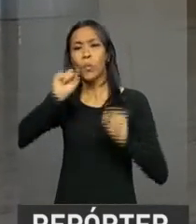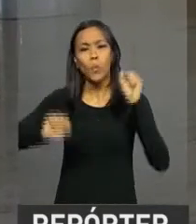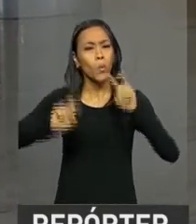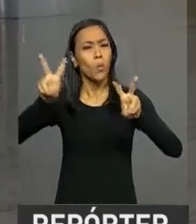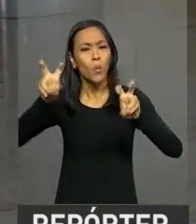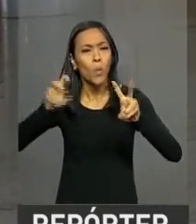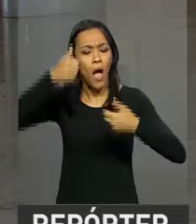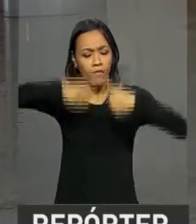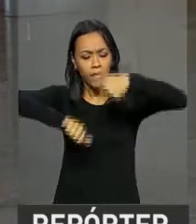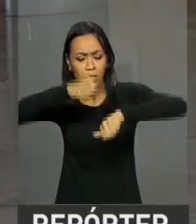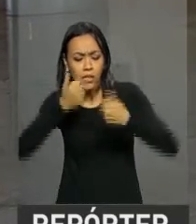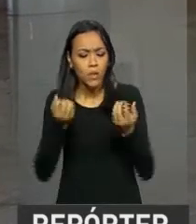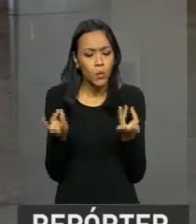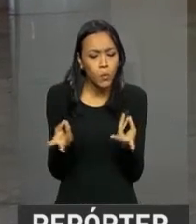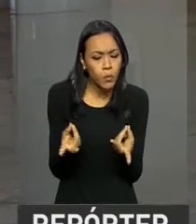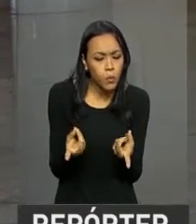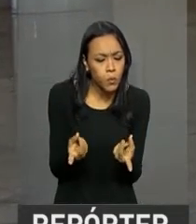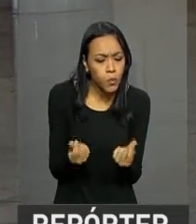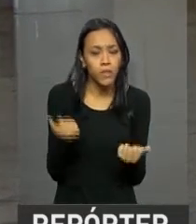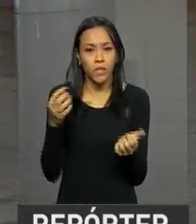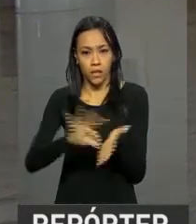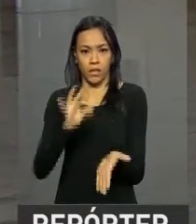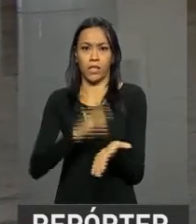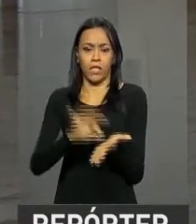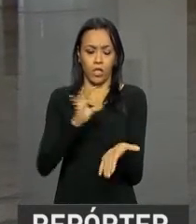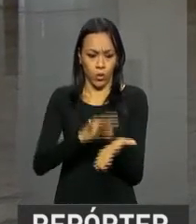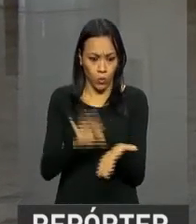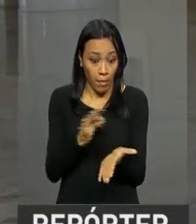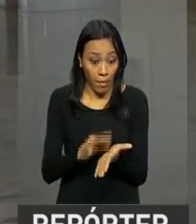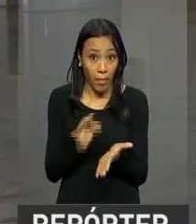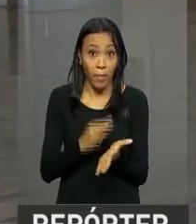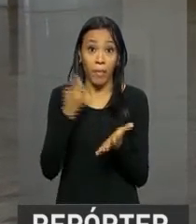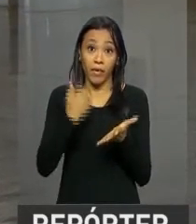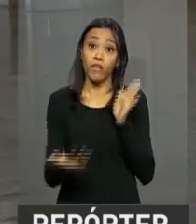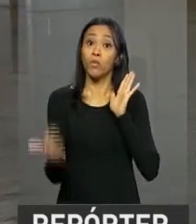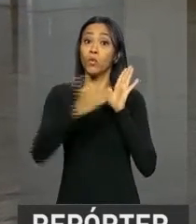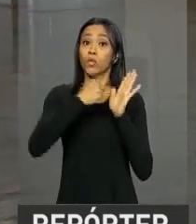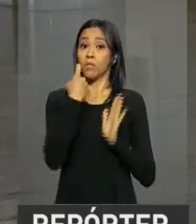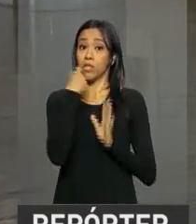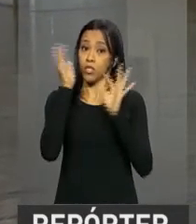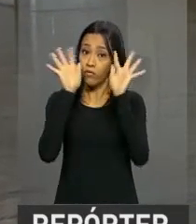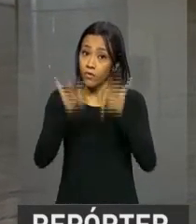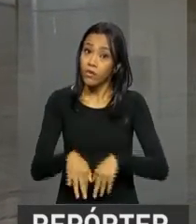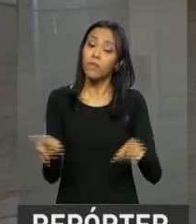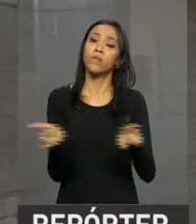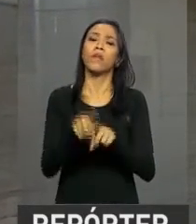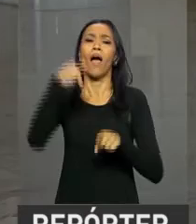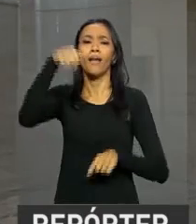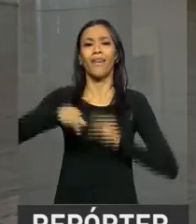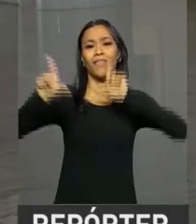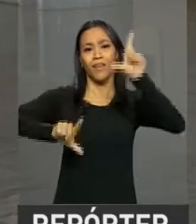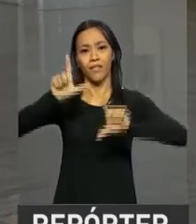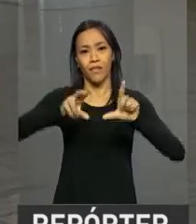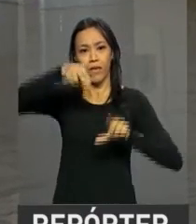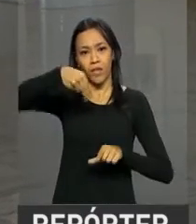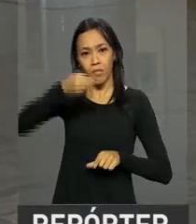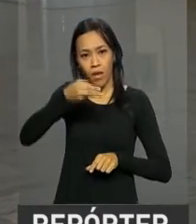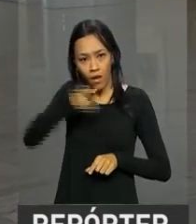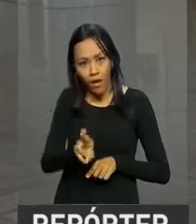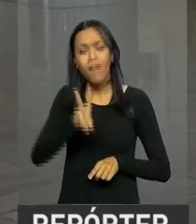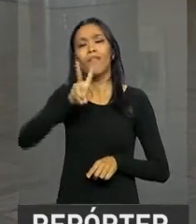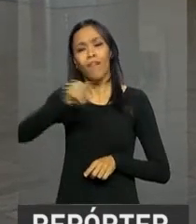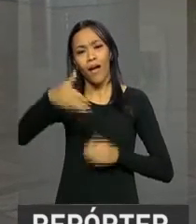balanço das inscrições no enem inscrições foram terminadas na última sexta-feira a tv nbr transmitir essa entrevista